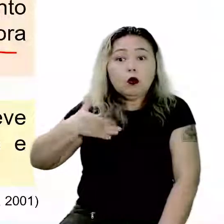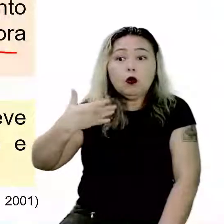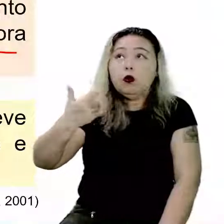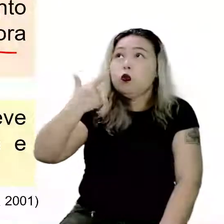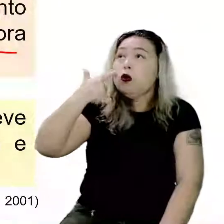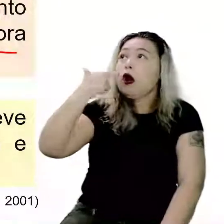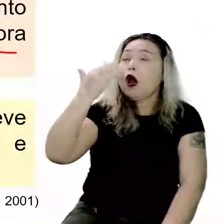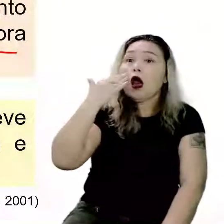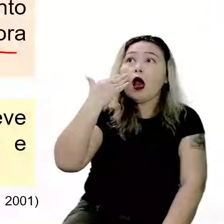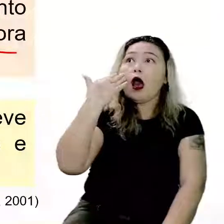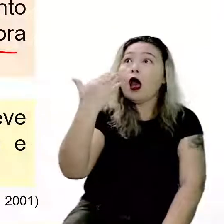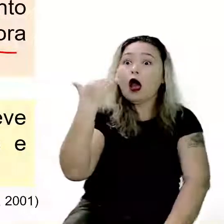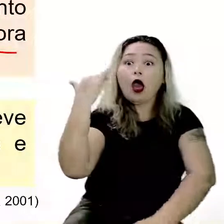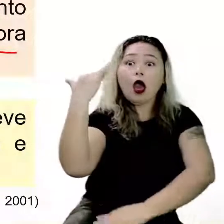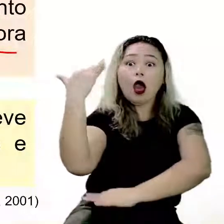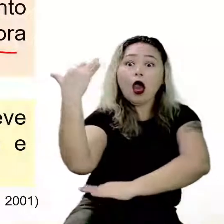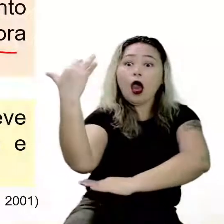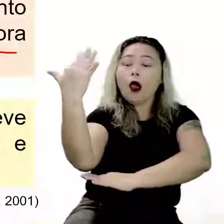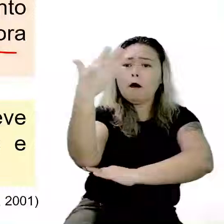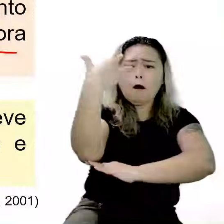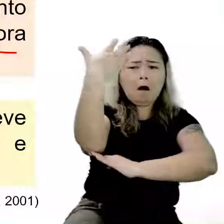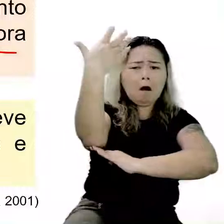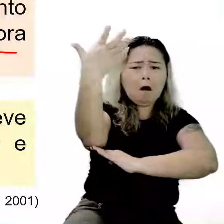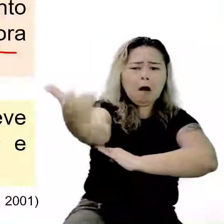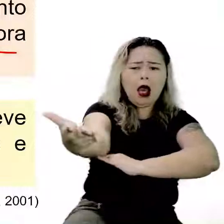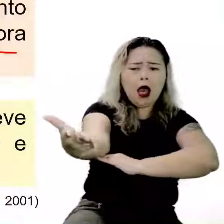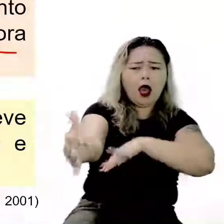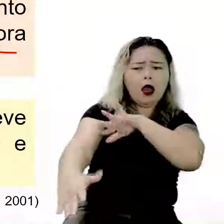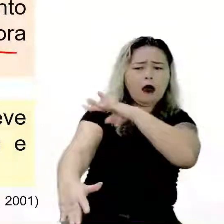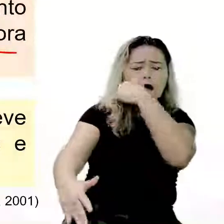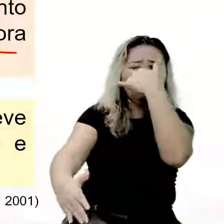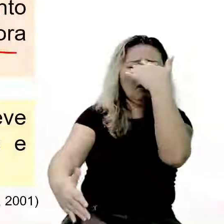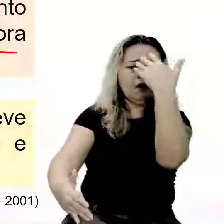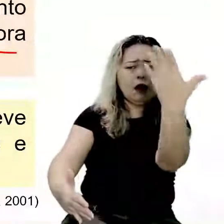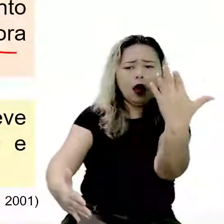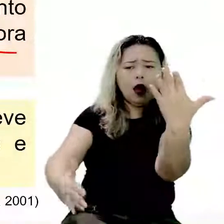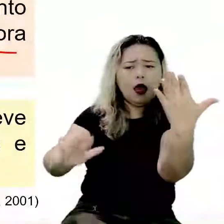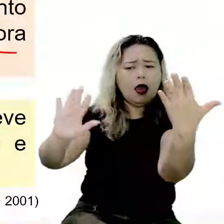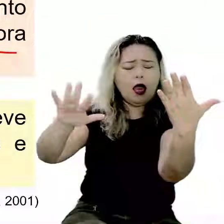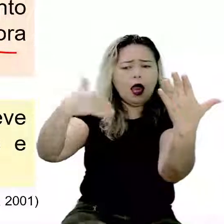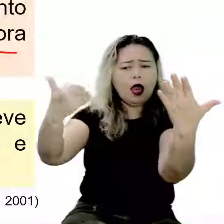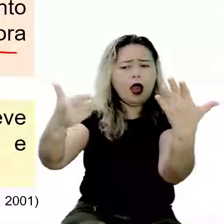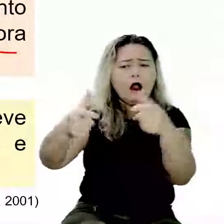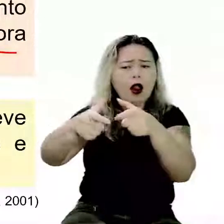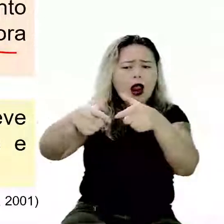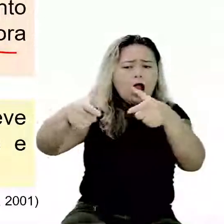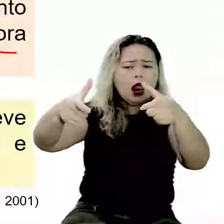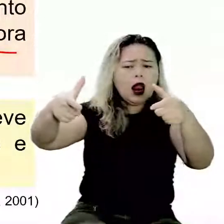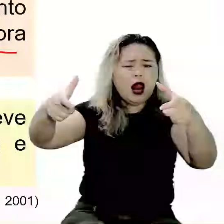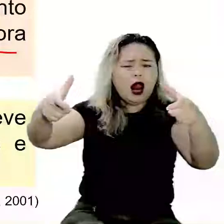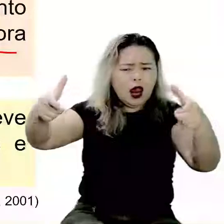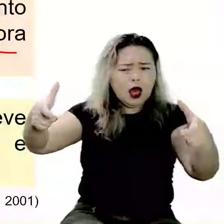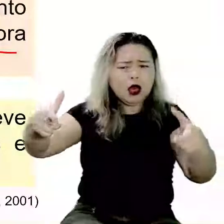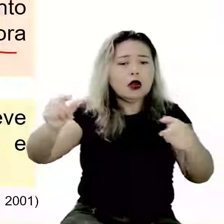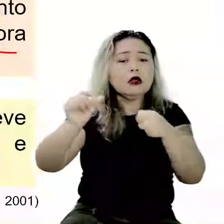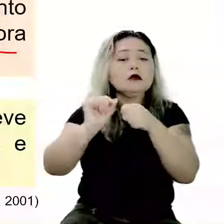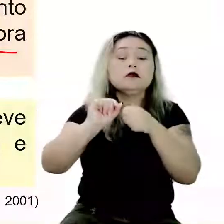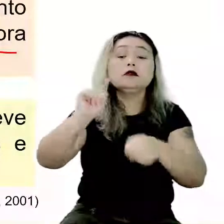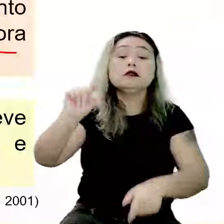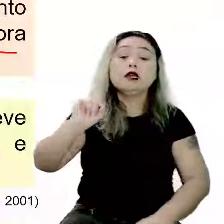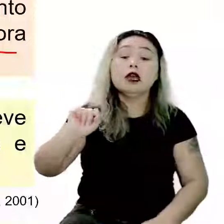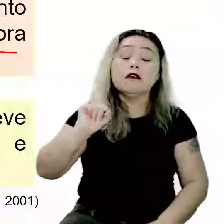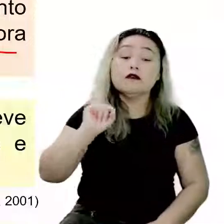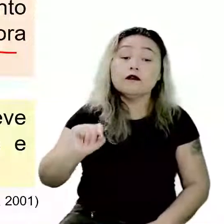desmatamento que teve um grande impacto ambiental sobre quem? Agora vai entrar um